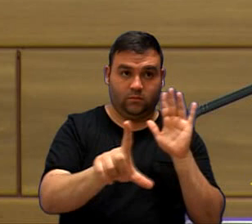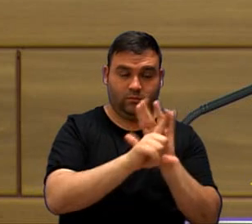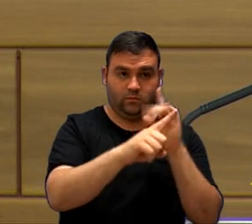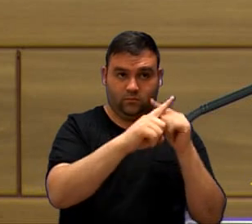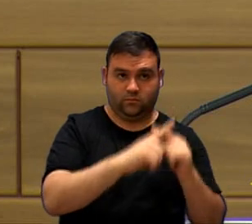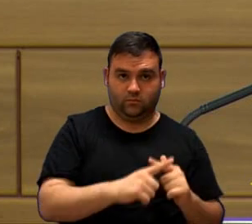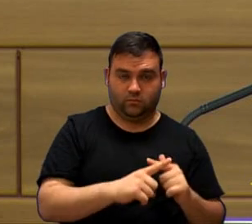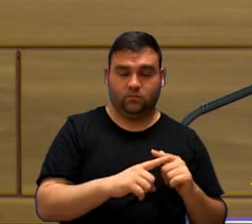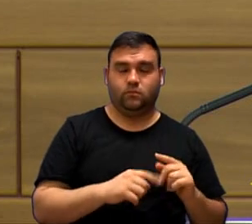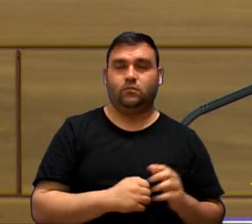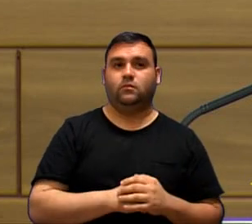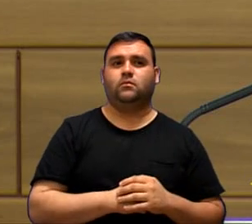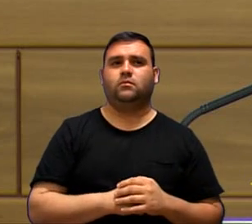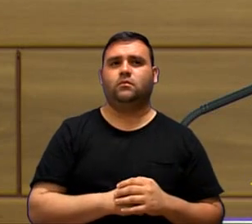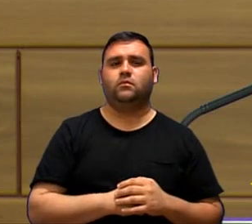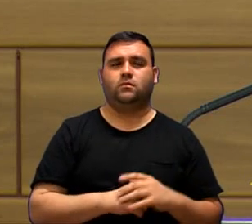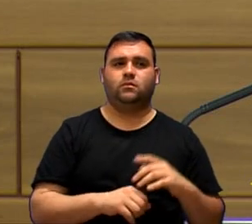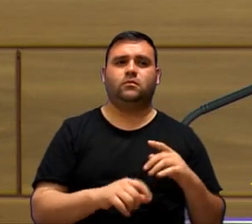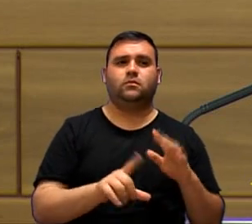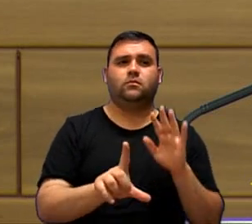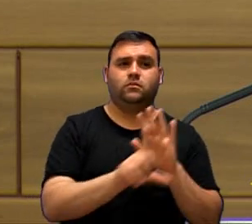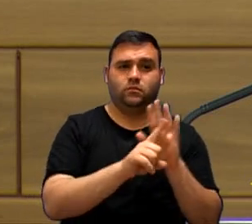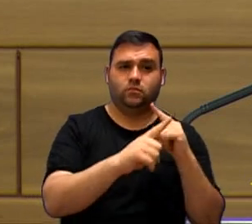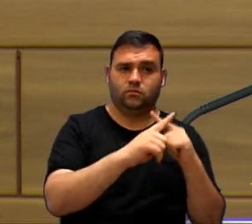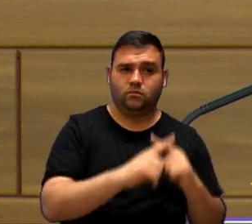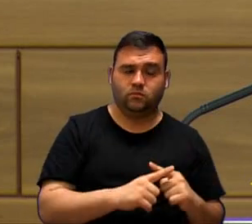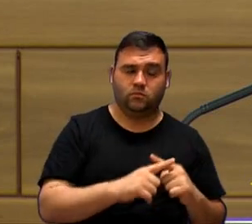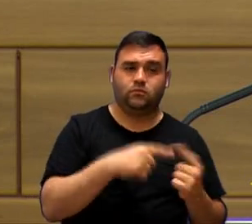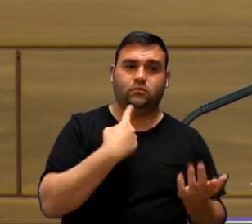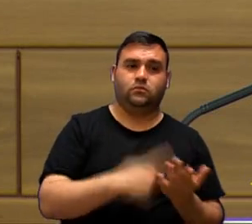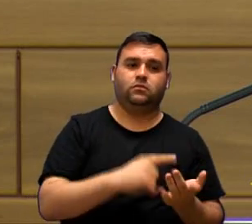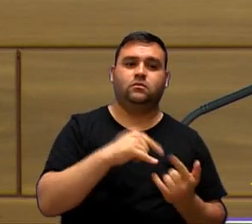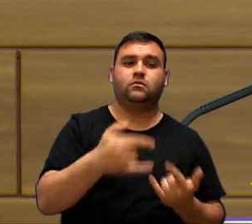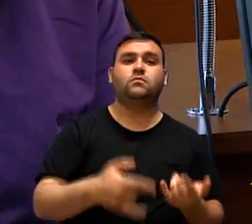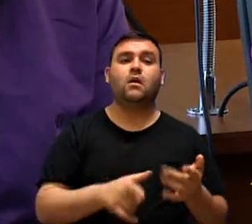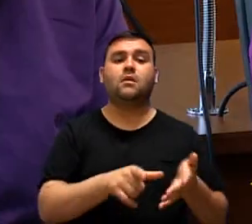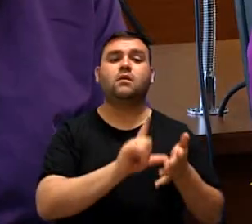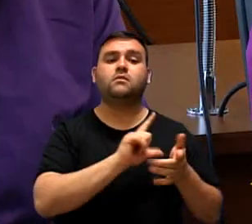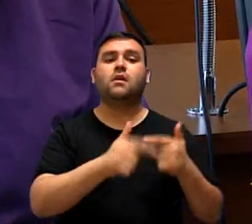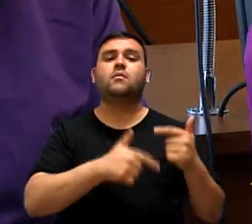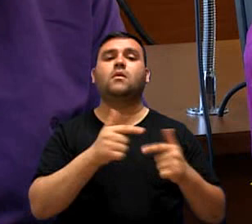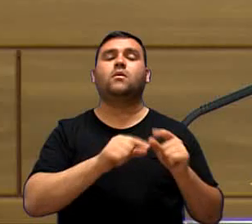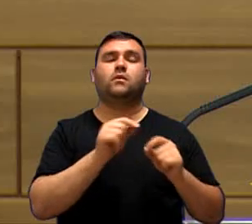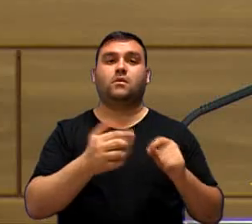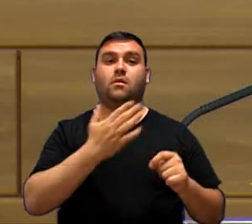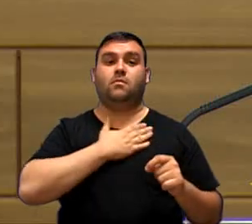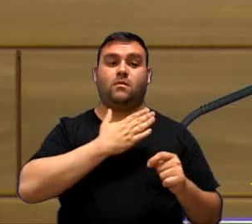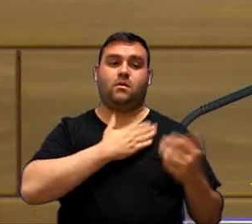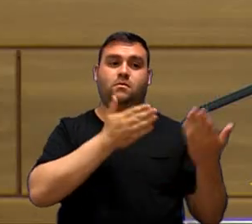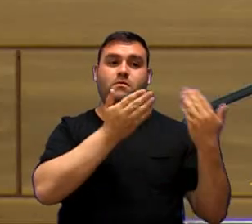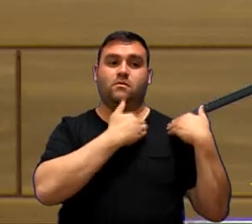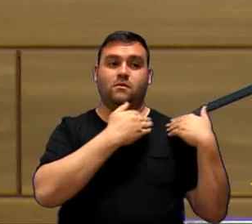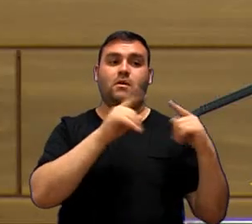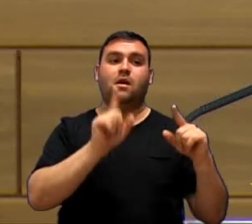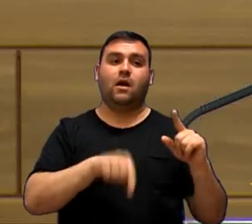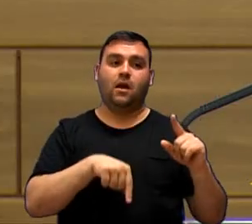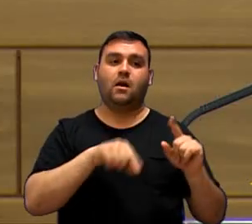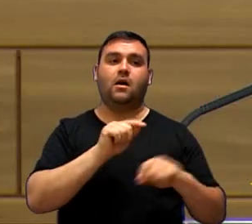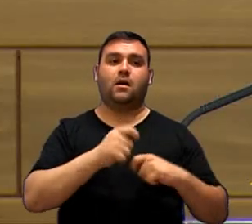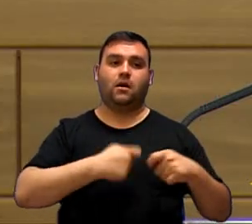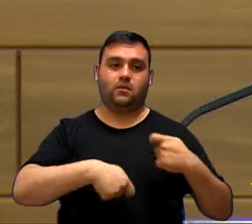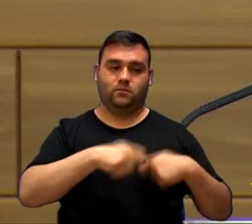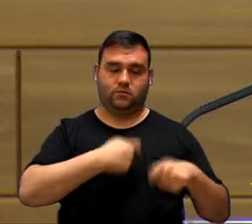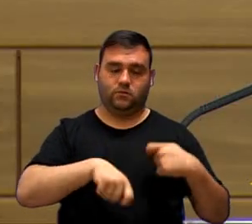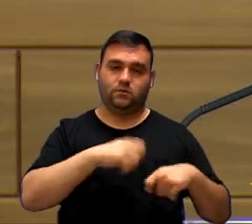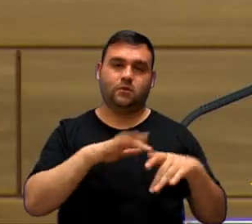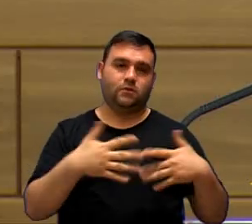licitações. Como? Na área de? De licitações e contratos. Não, e antes? A senhora é... O meu cargo é um cargo